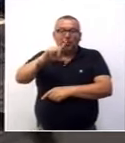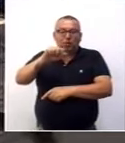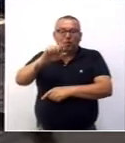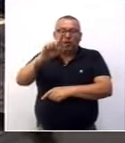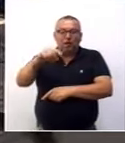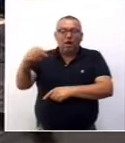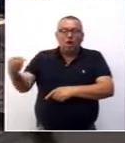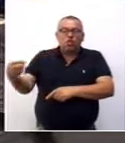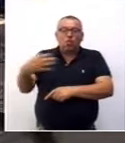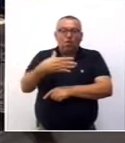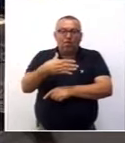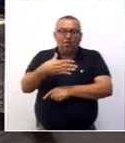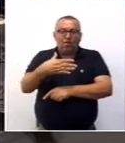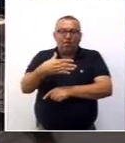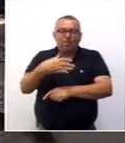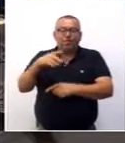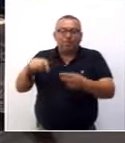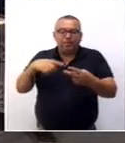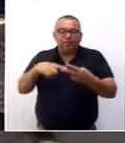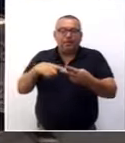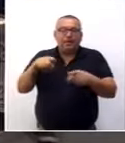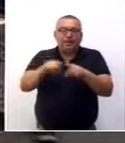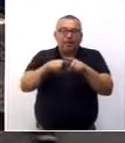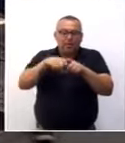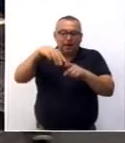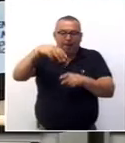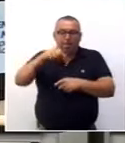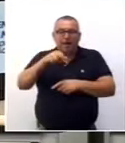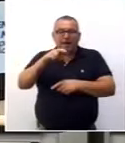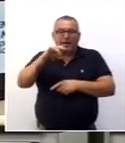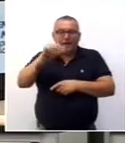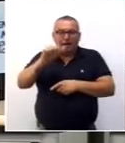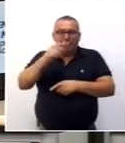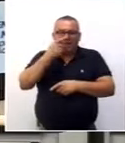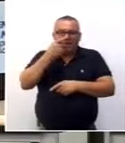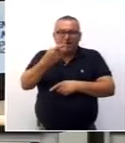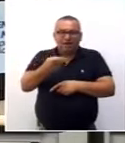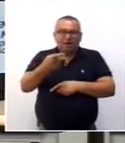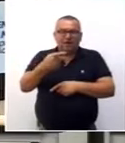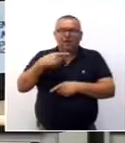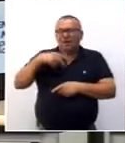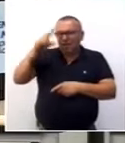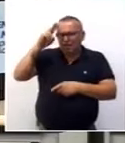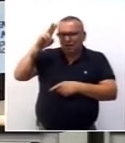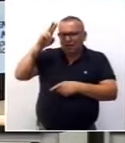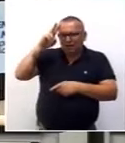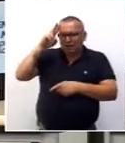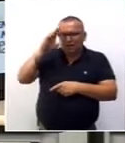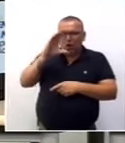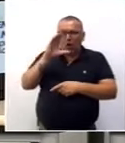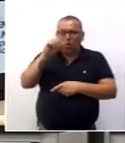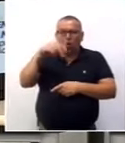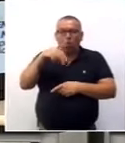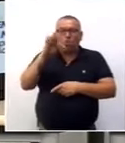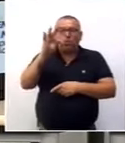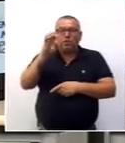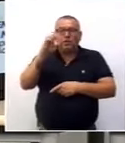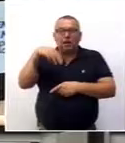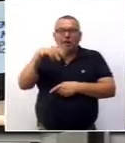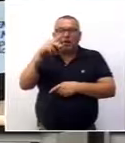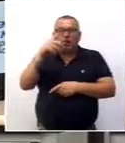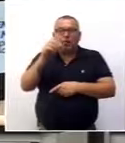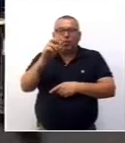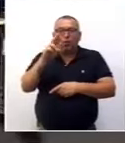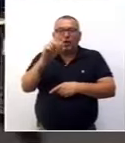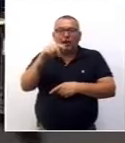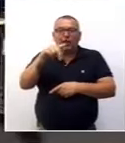novo. Maria Fátima, atualidade. A Amanda diz que lembra contemporâneo.